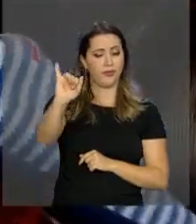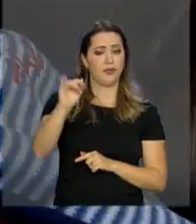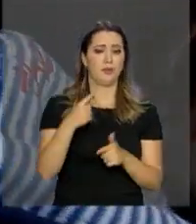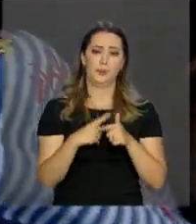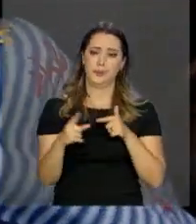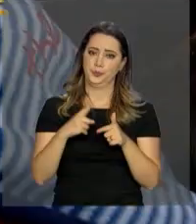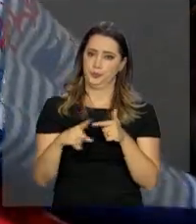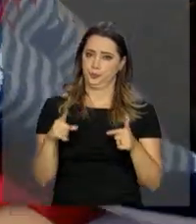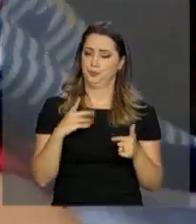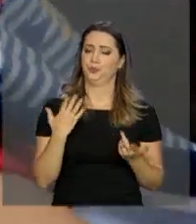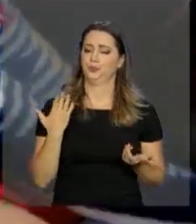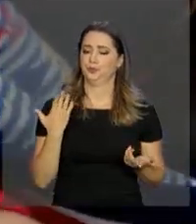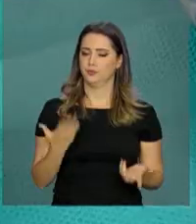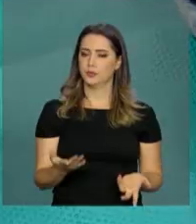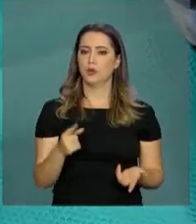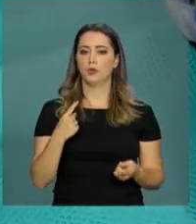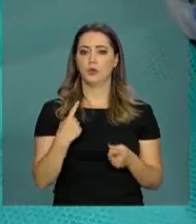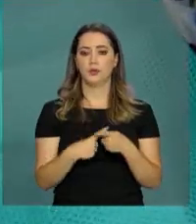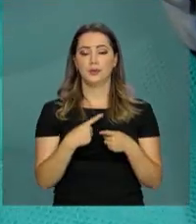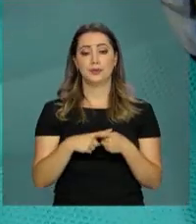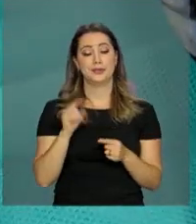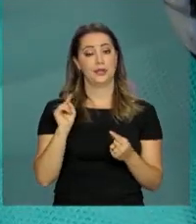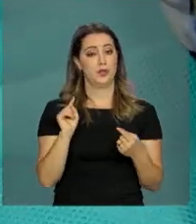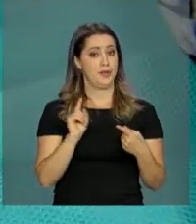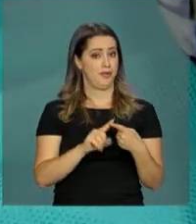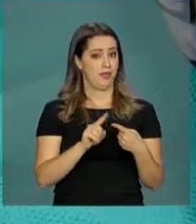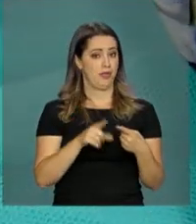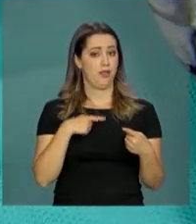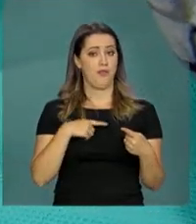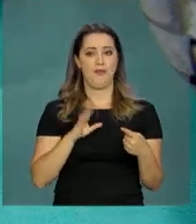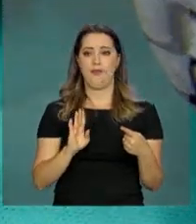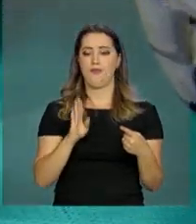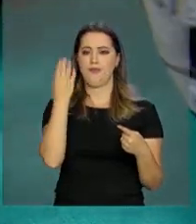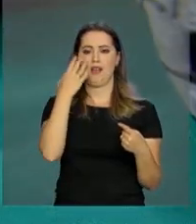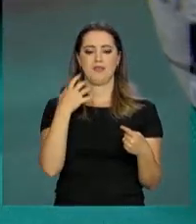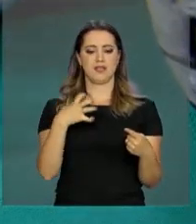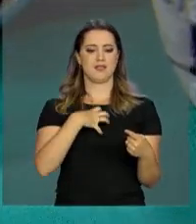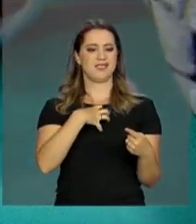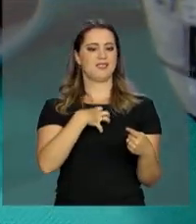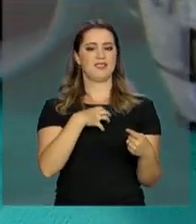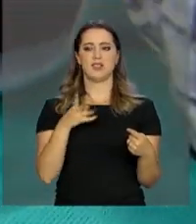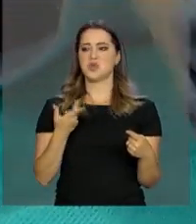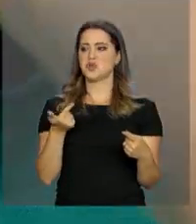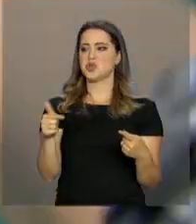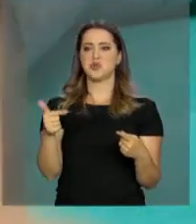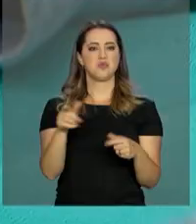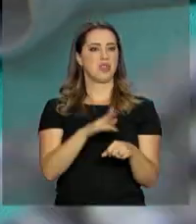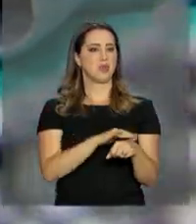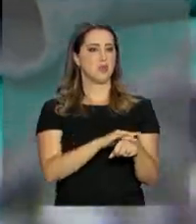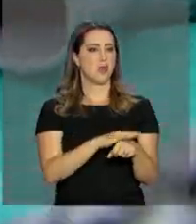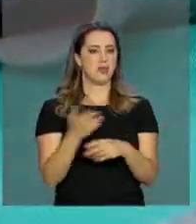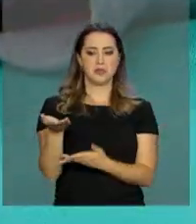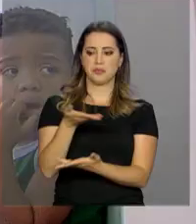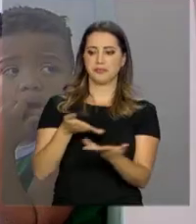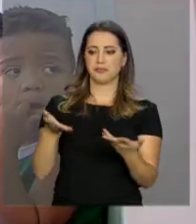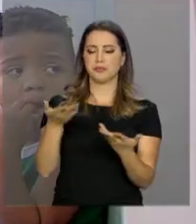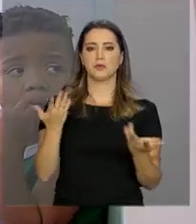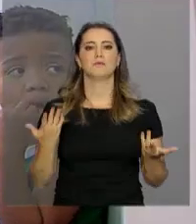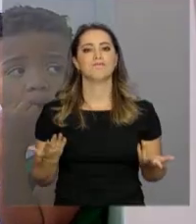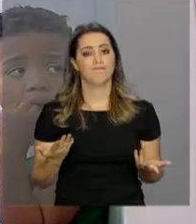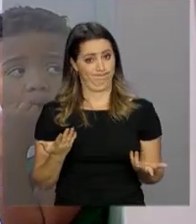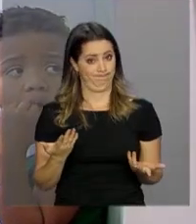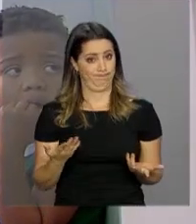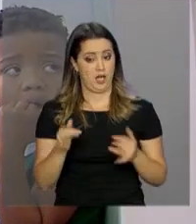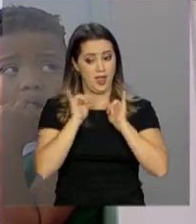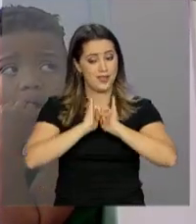para baixo a vacinação entre elas a falsa sensação de que não é mais preciso vacinar e